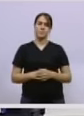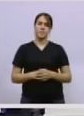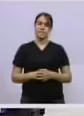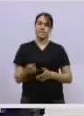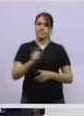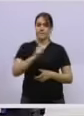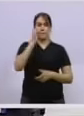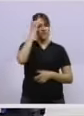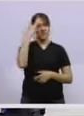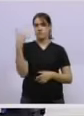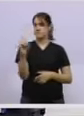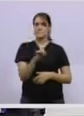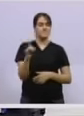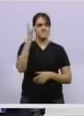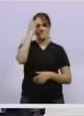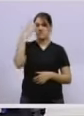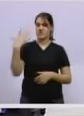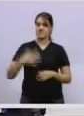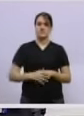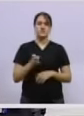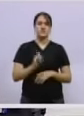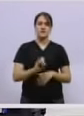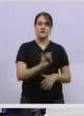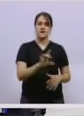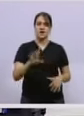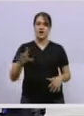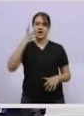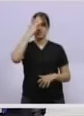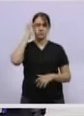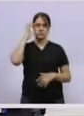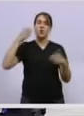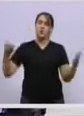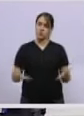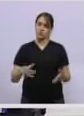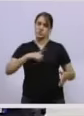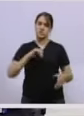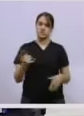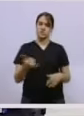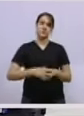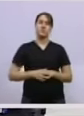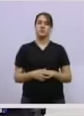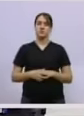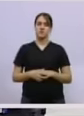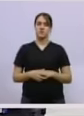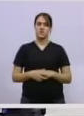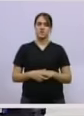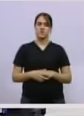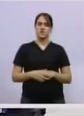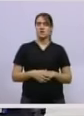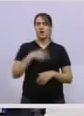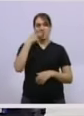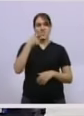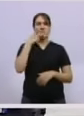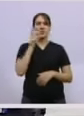Não é fácil, minha gente. E se cada um de nós hoje tivéssemos a oportunidade de dizer o que já